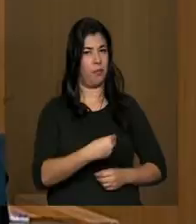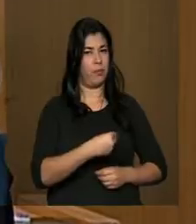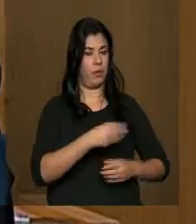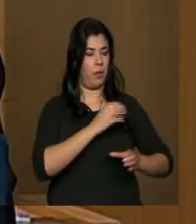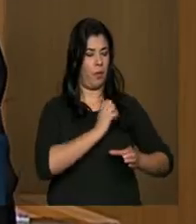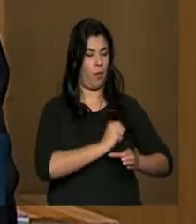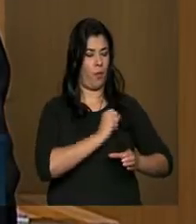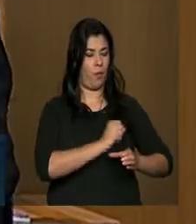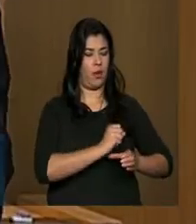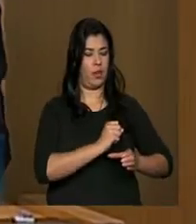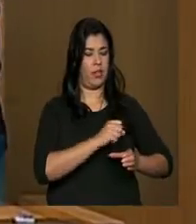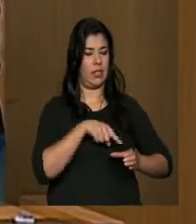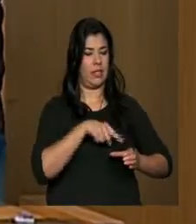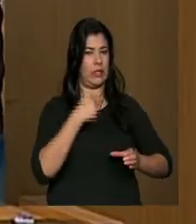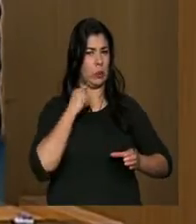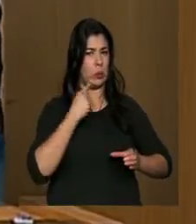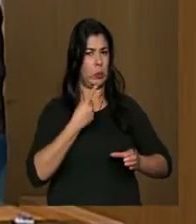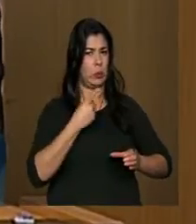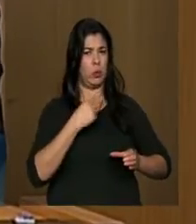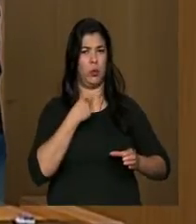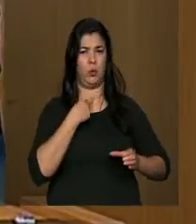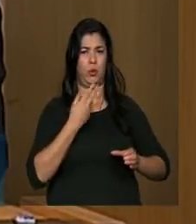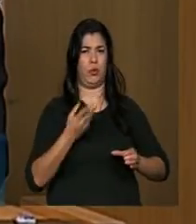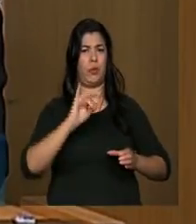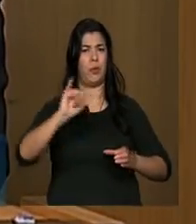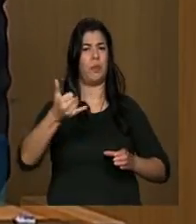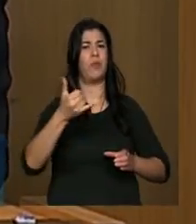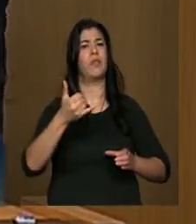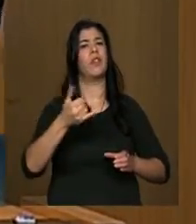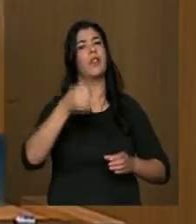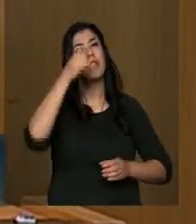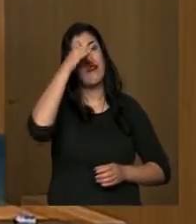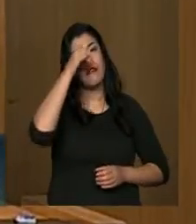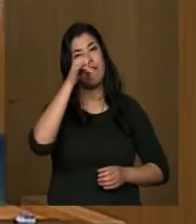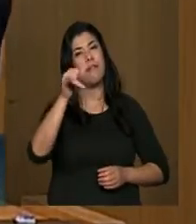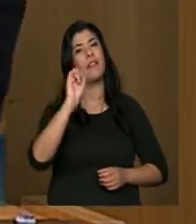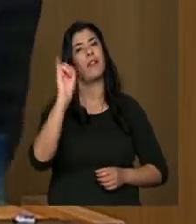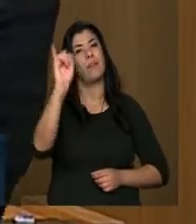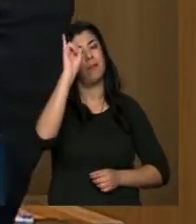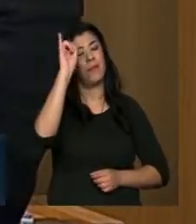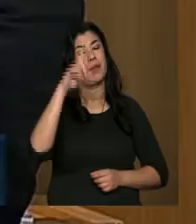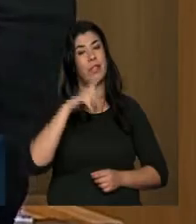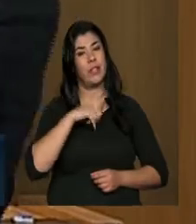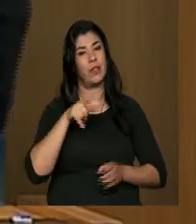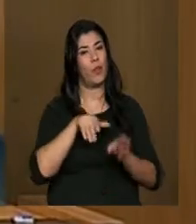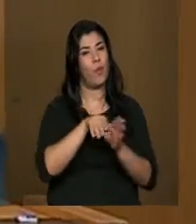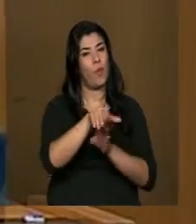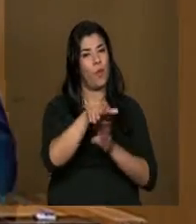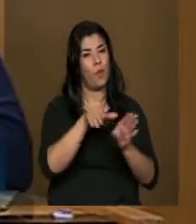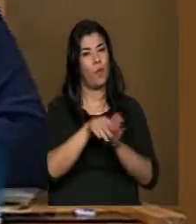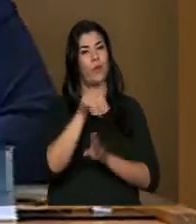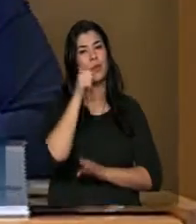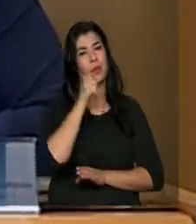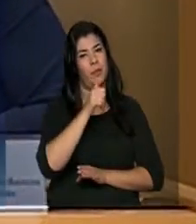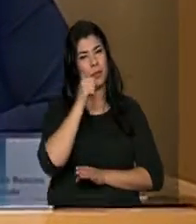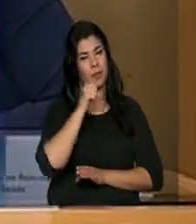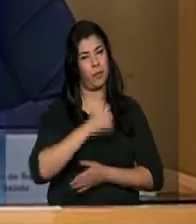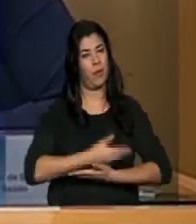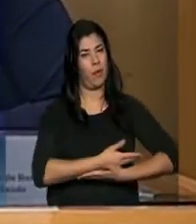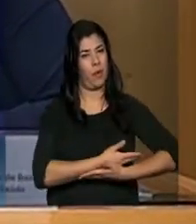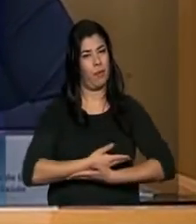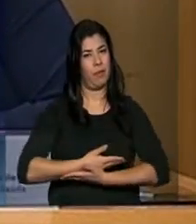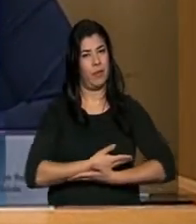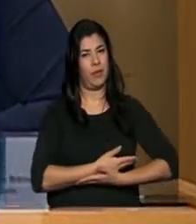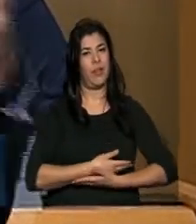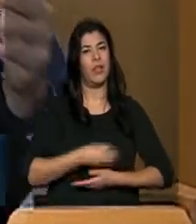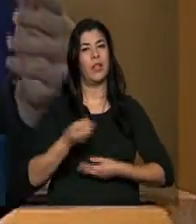aproveitado. Então, para a gente não ter qualquer desperdício, é importante, né, que a gente oriente bem as mulheres e nos materiais que